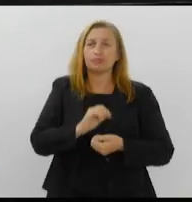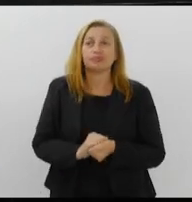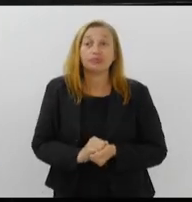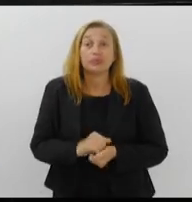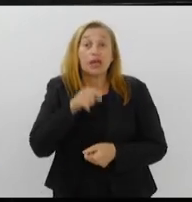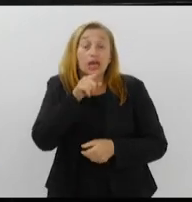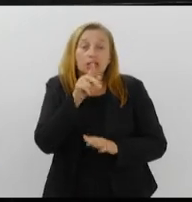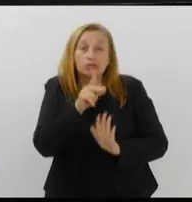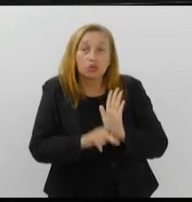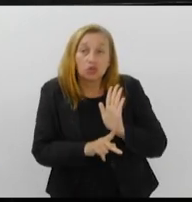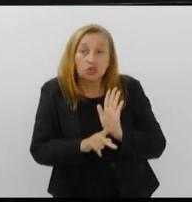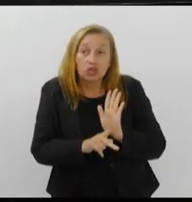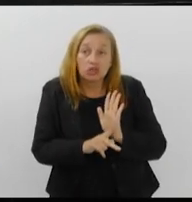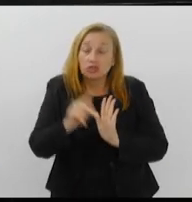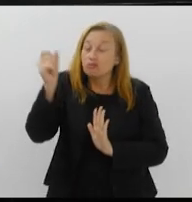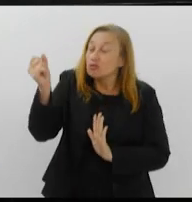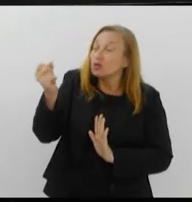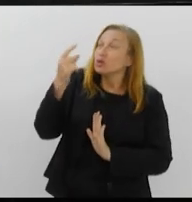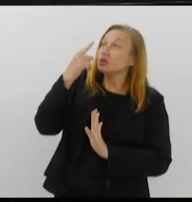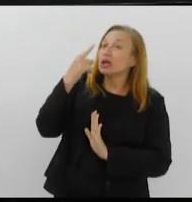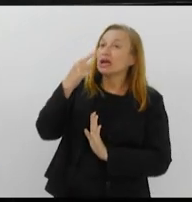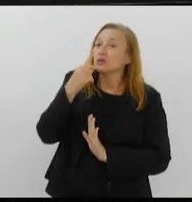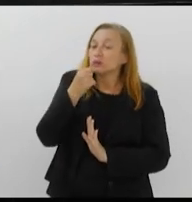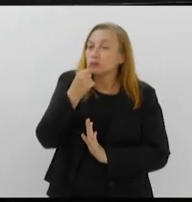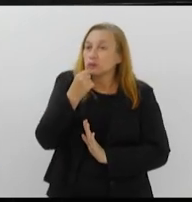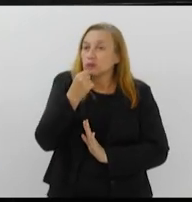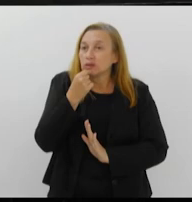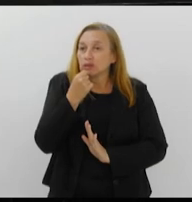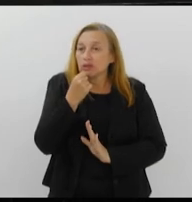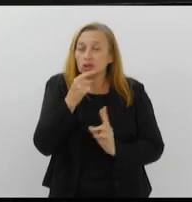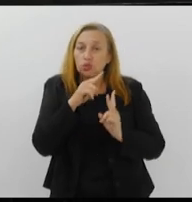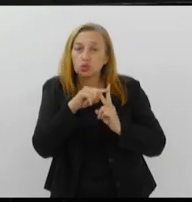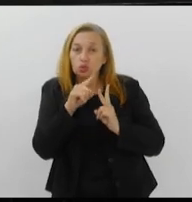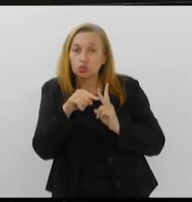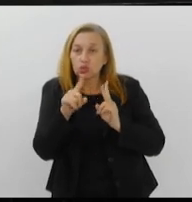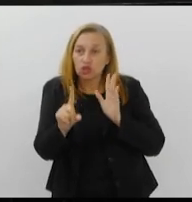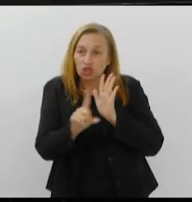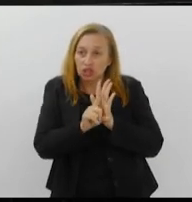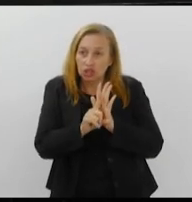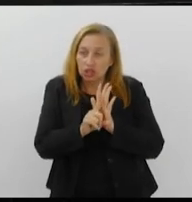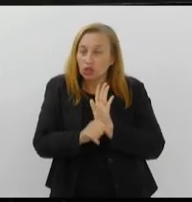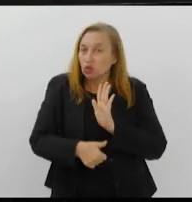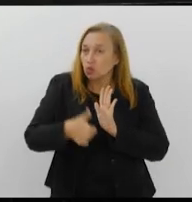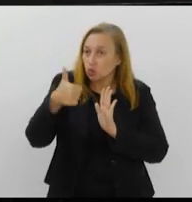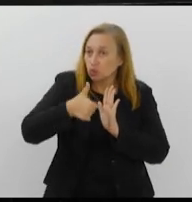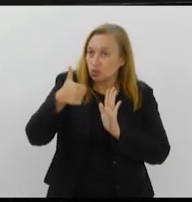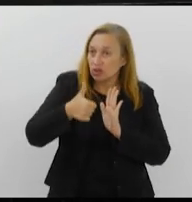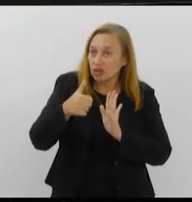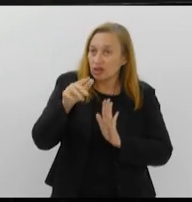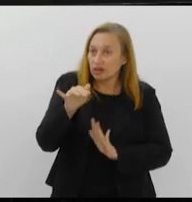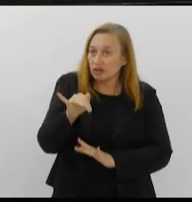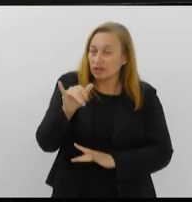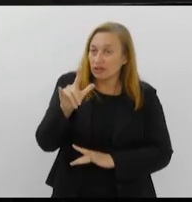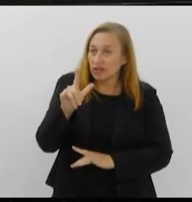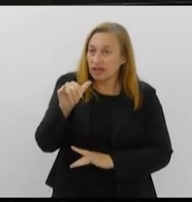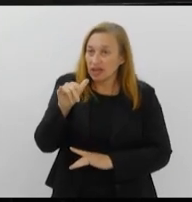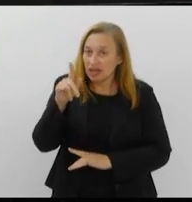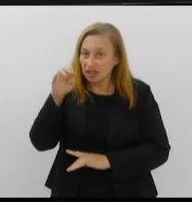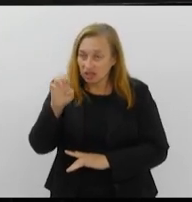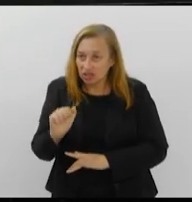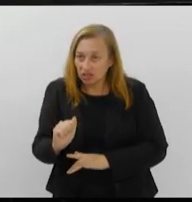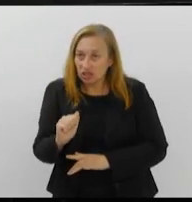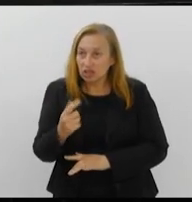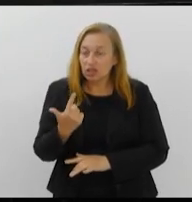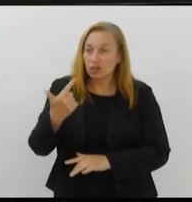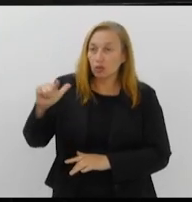Esse projeto é inspirado em duas leis, uma da Finlândia e outra da Suécia, que tem mais